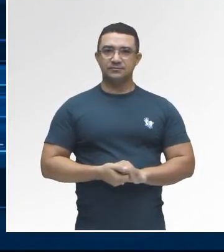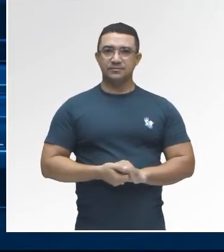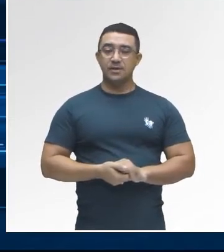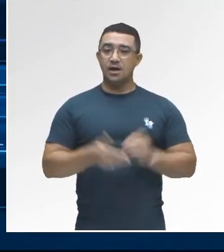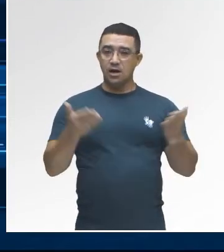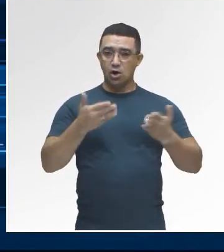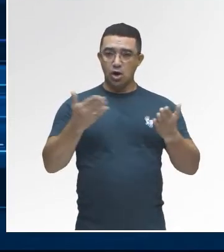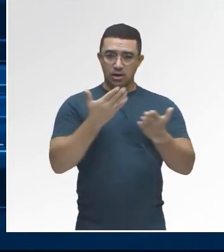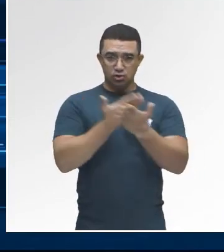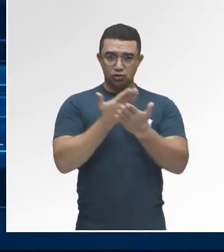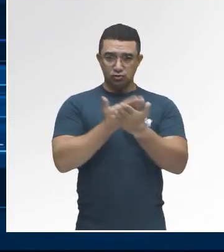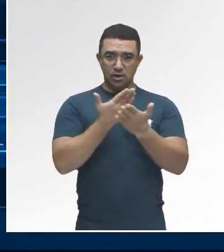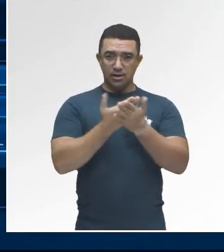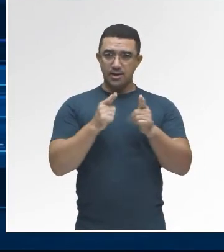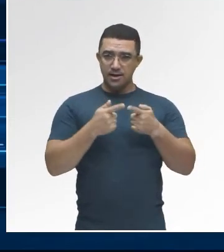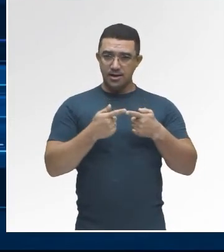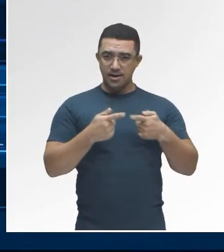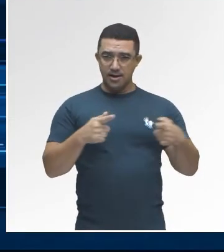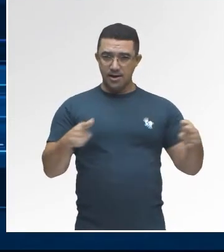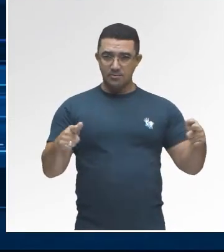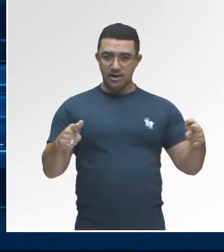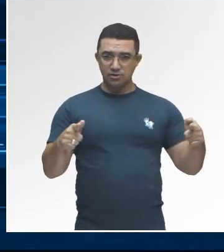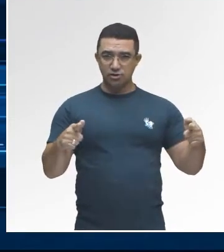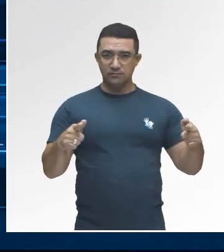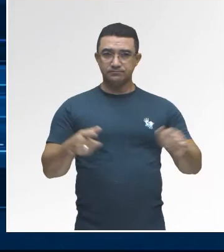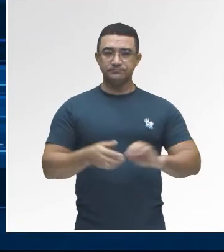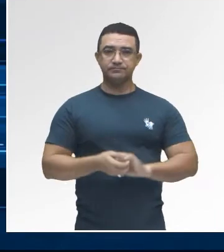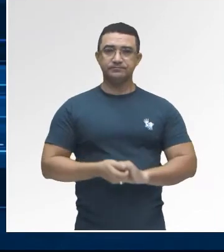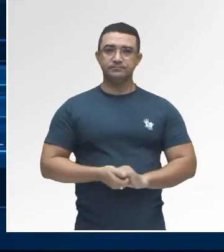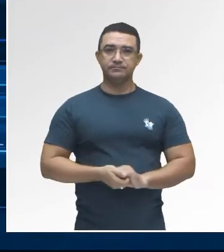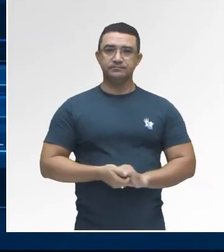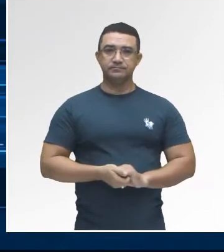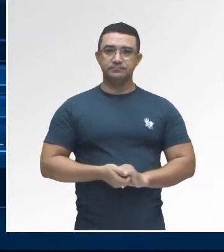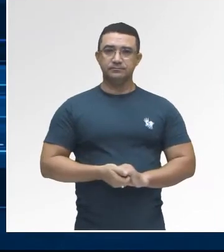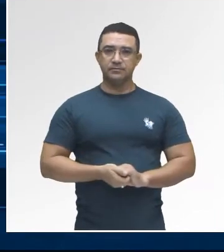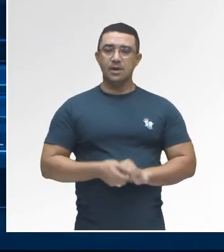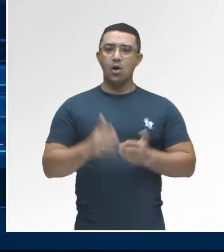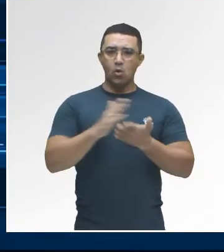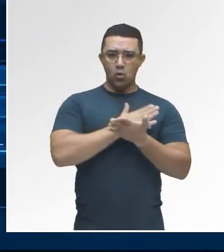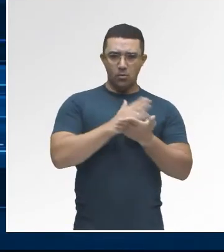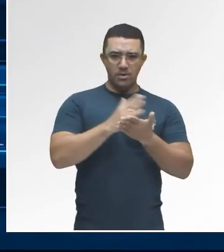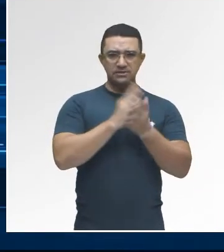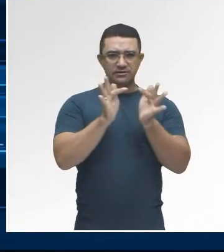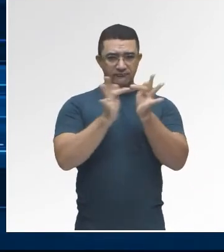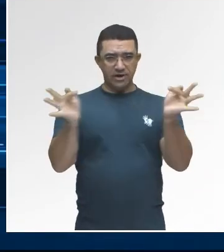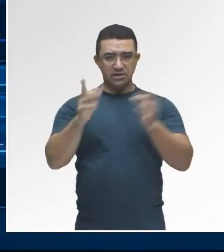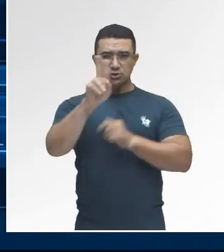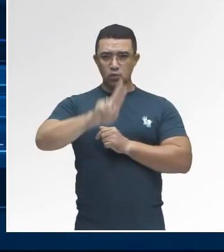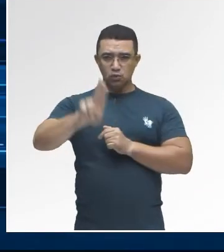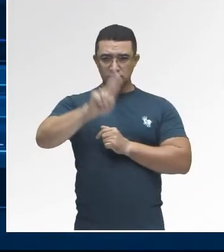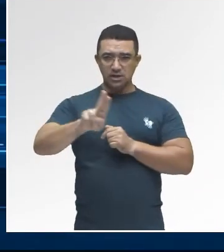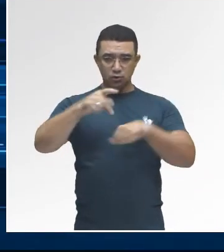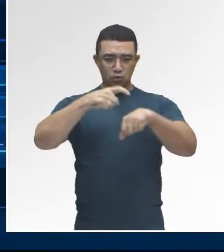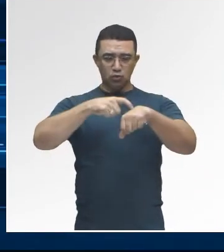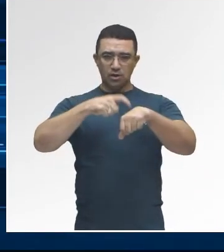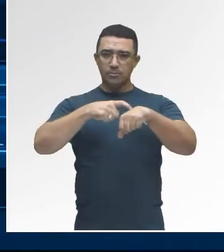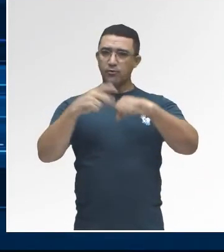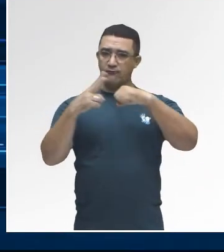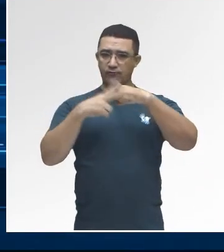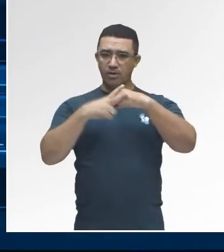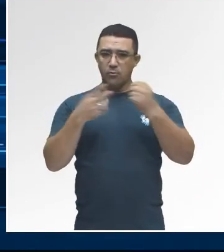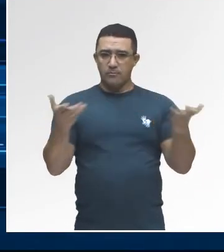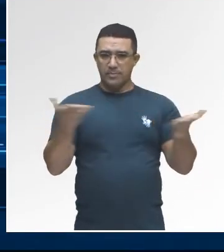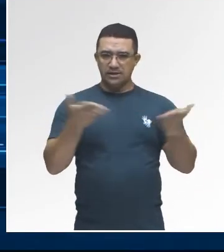estudar gramática, né? Vimos aí no conversation, né? Algumas frases sendo utilizadas no present perfect, ok?